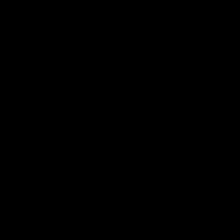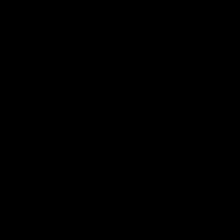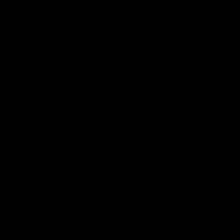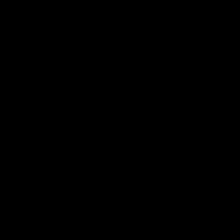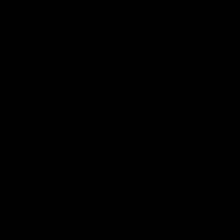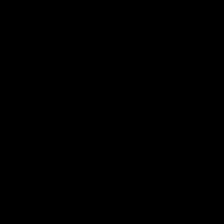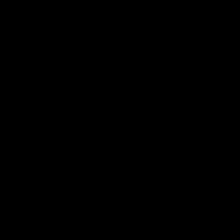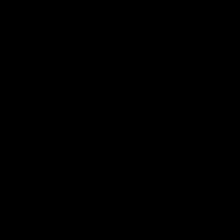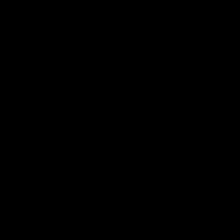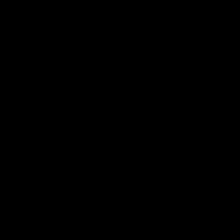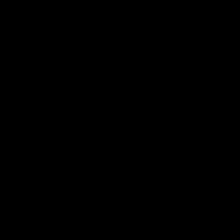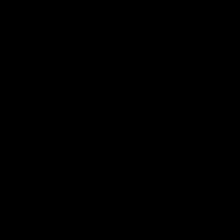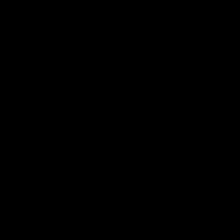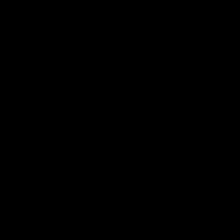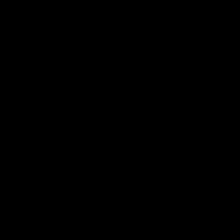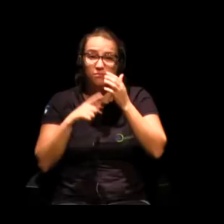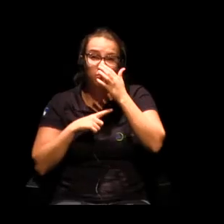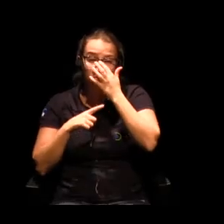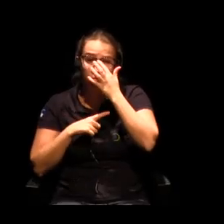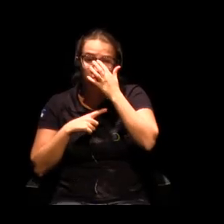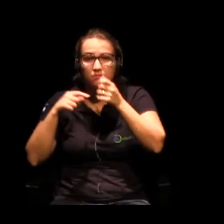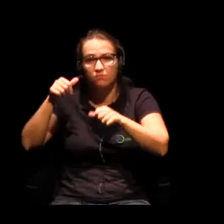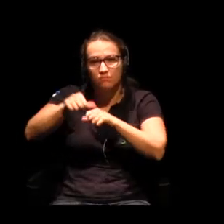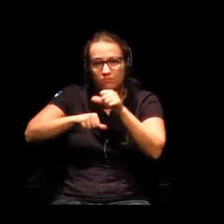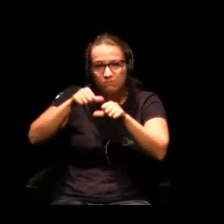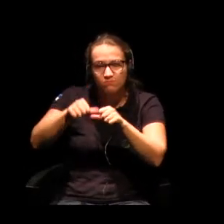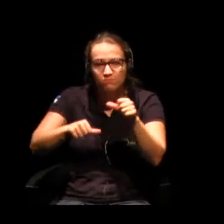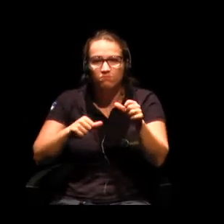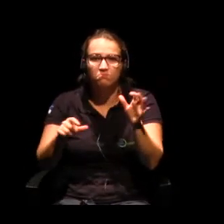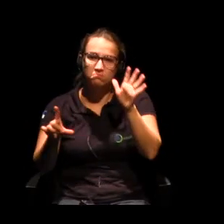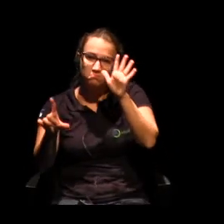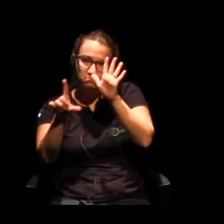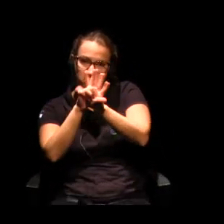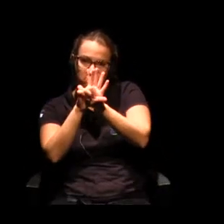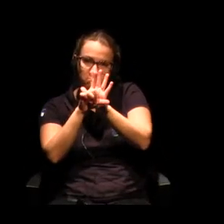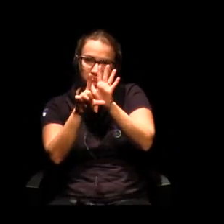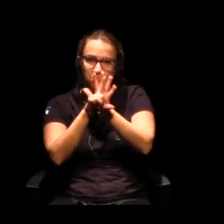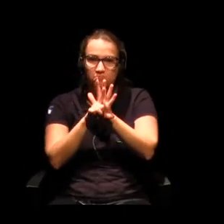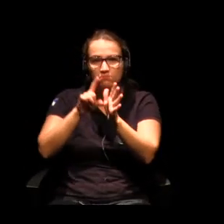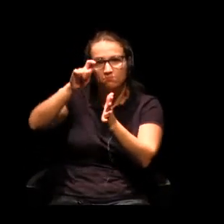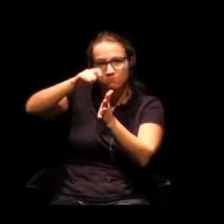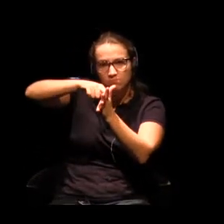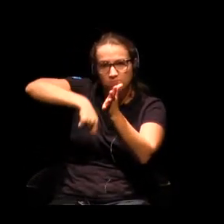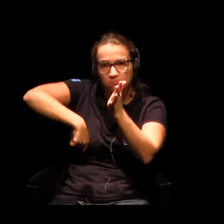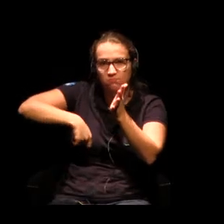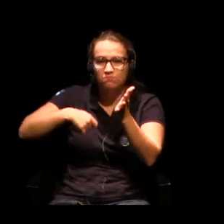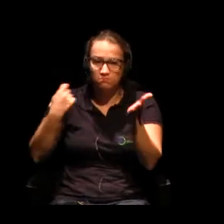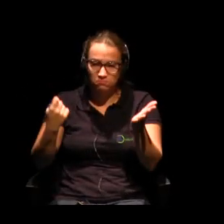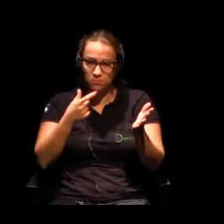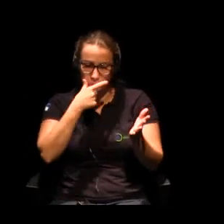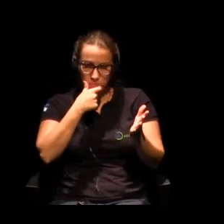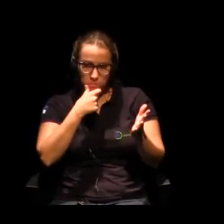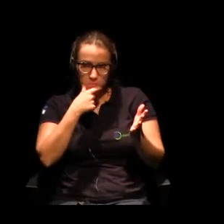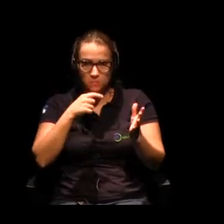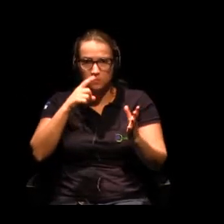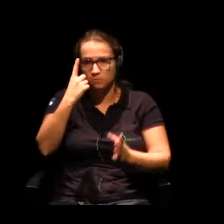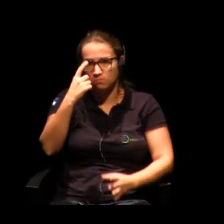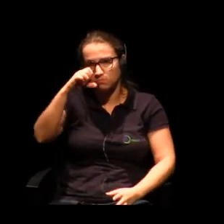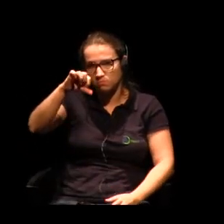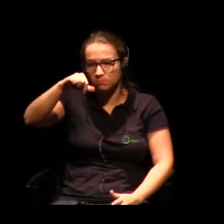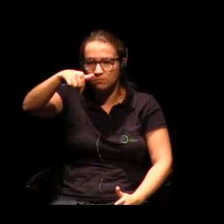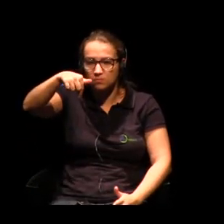tempestades, mas fortuitamente houveram grandes mudanças devido à legislação